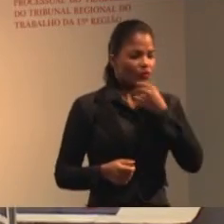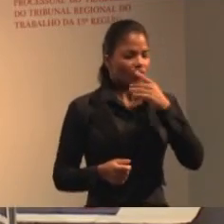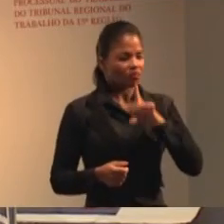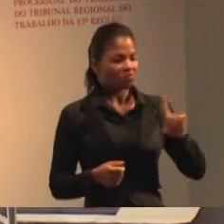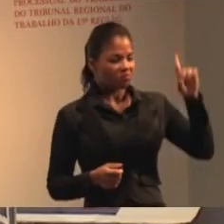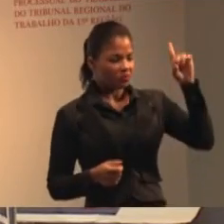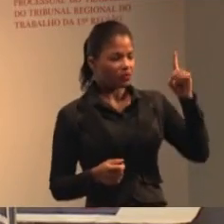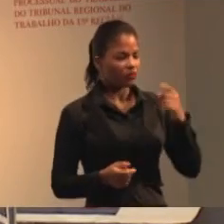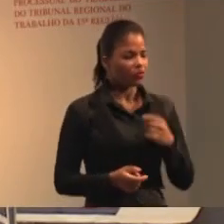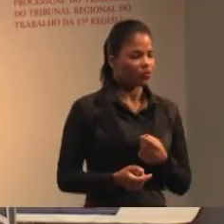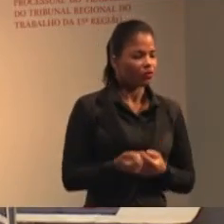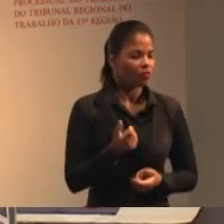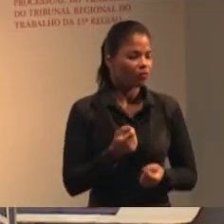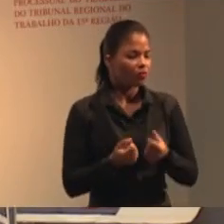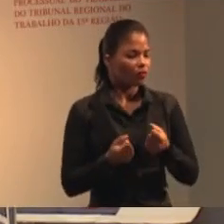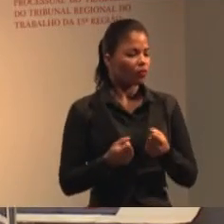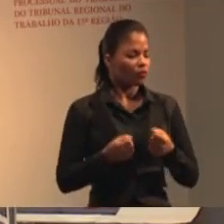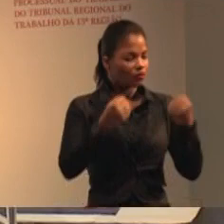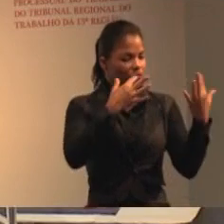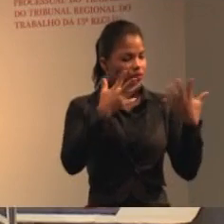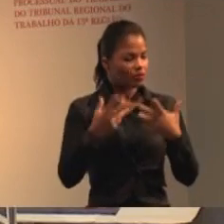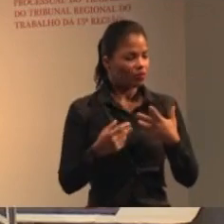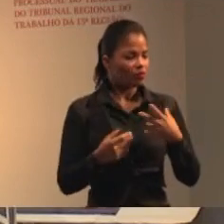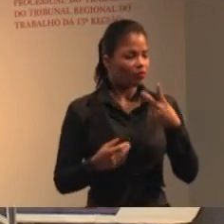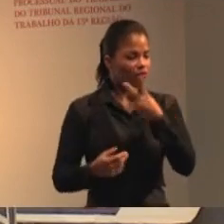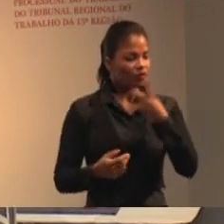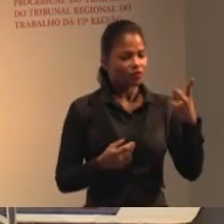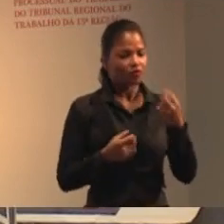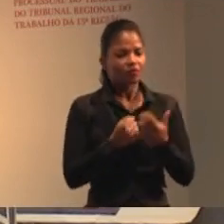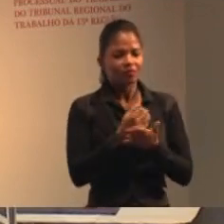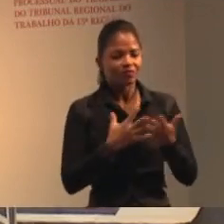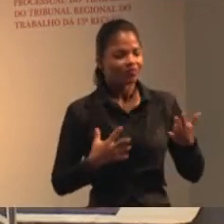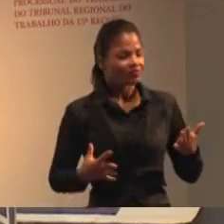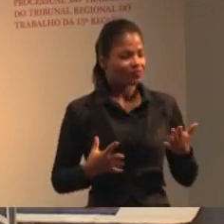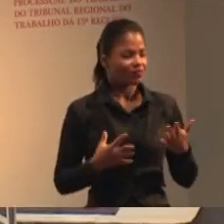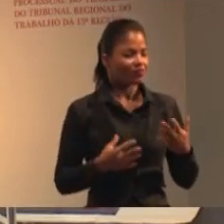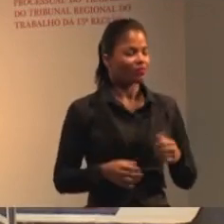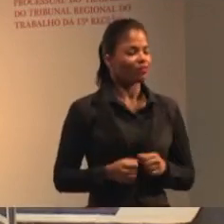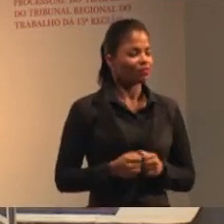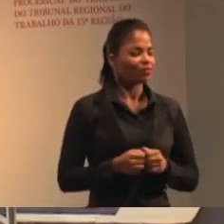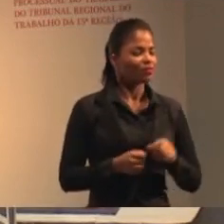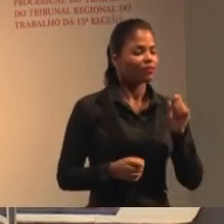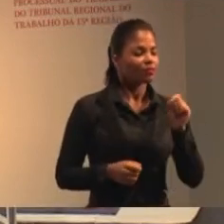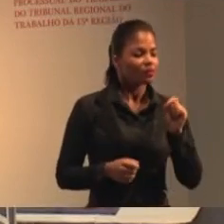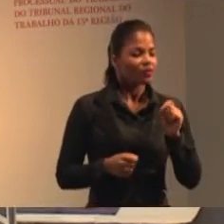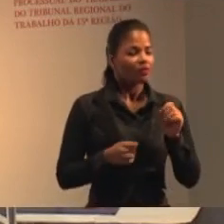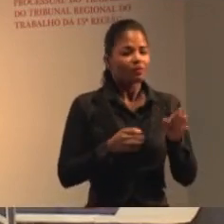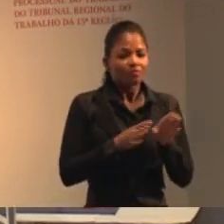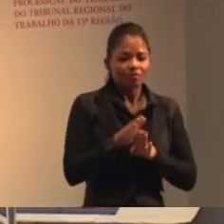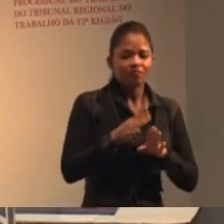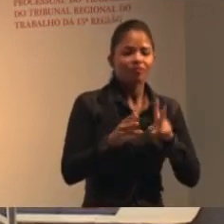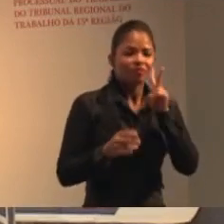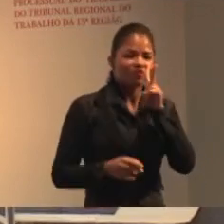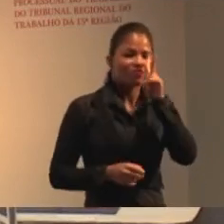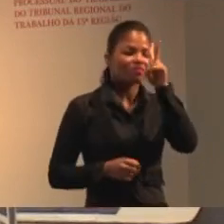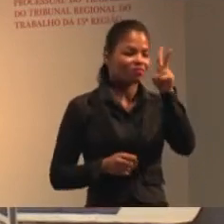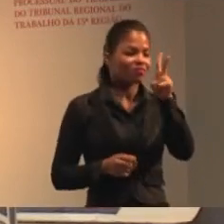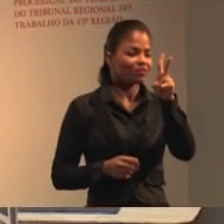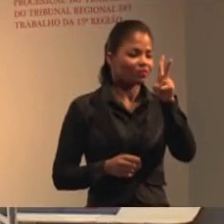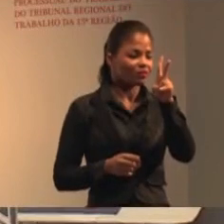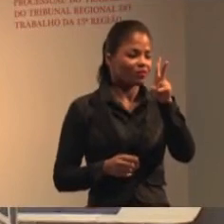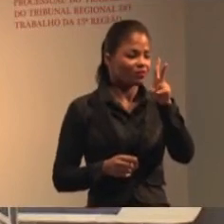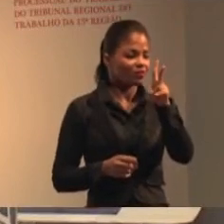pouco nos brindou com seu livro 21 Lições para o Século XXI, que recomendo fortemente,